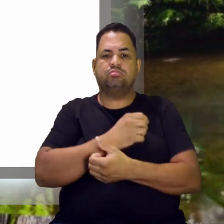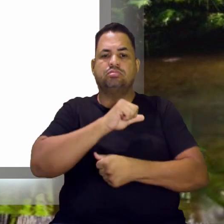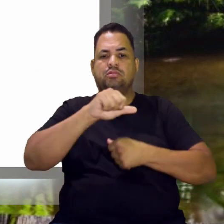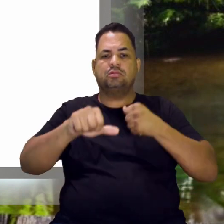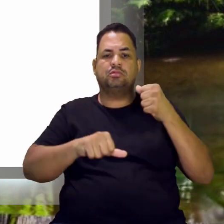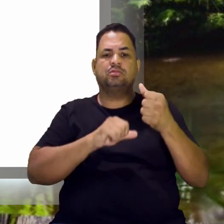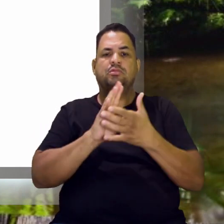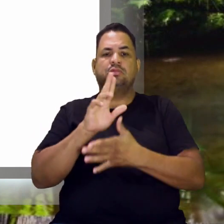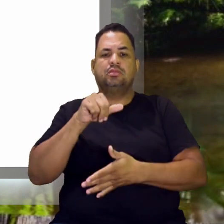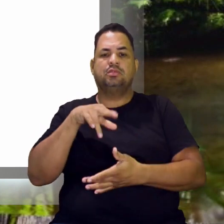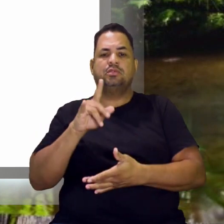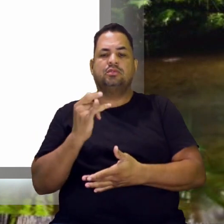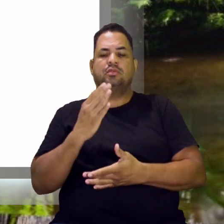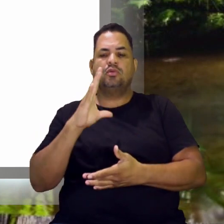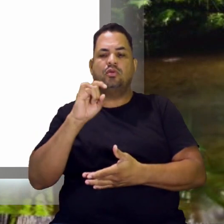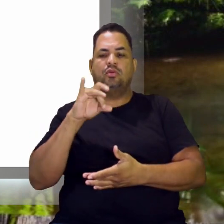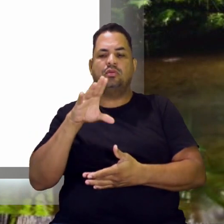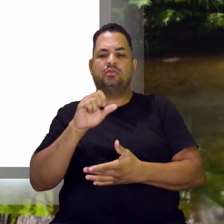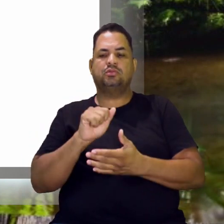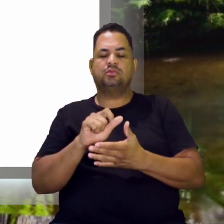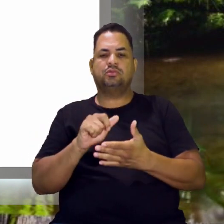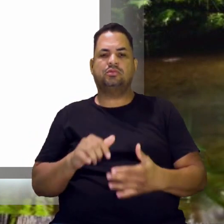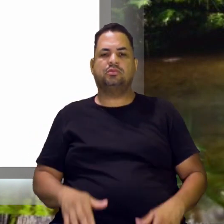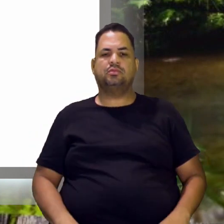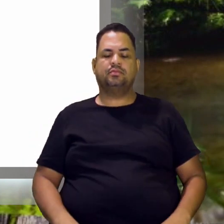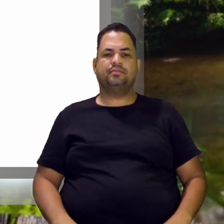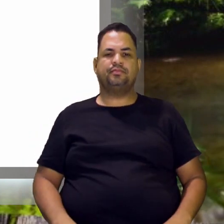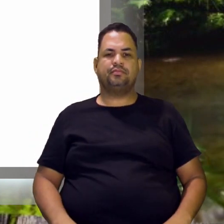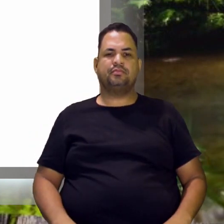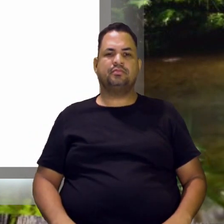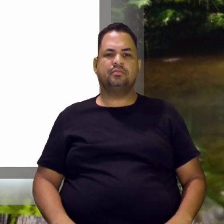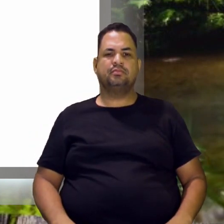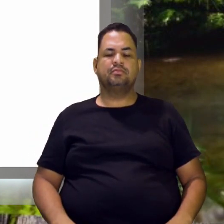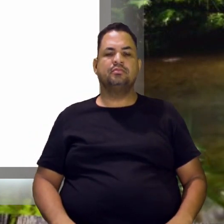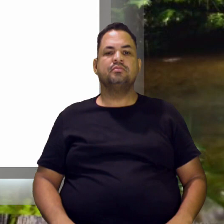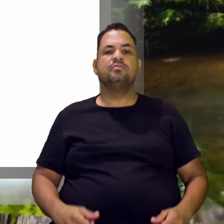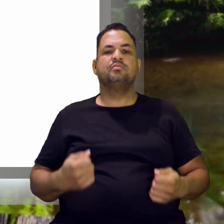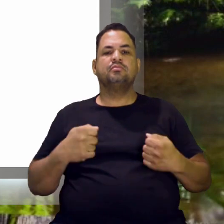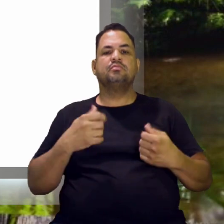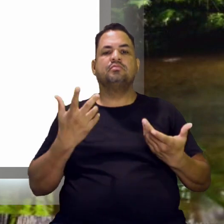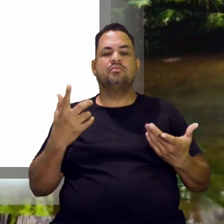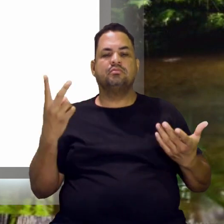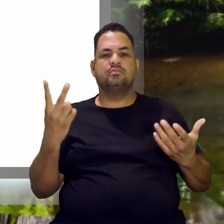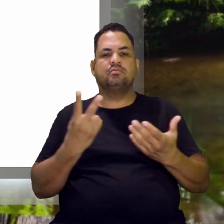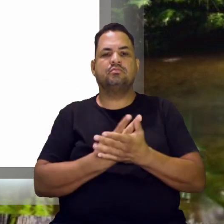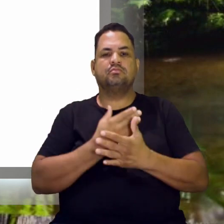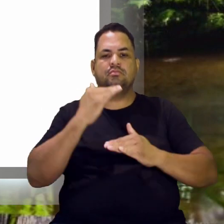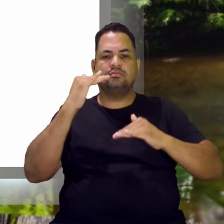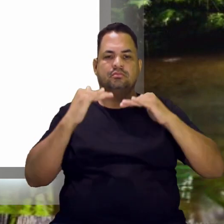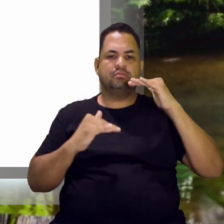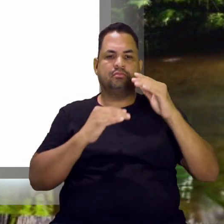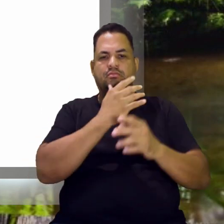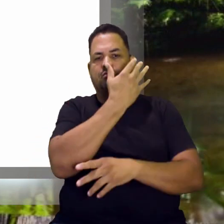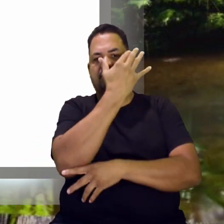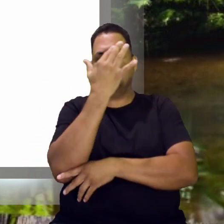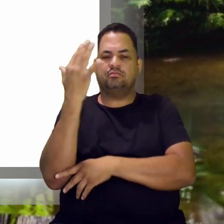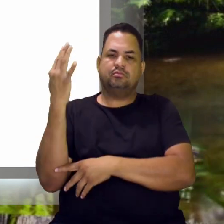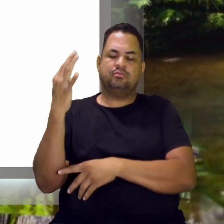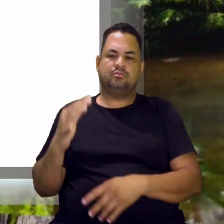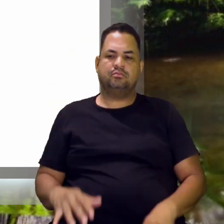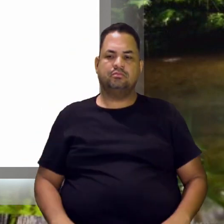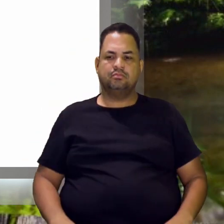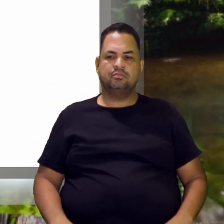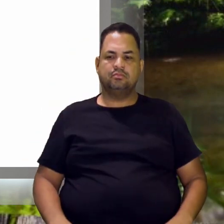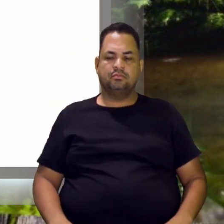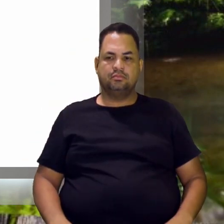nicho ecológico desse animal, tá bom? Então, isso tudo pode causar, sim, desequilíbrios ambientais.